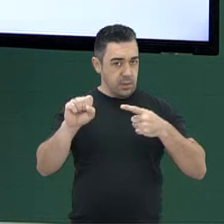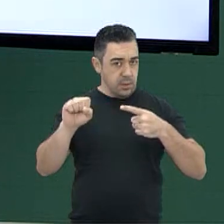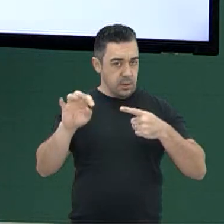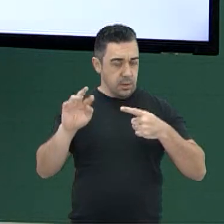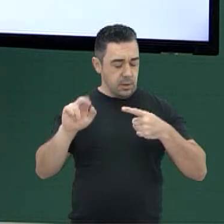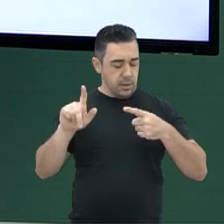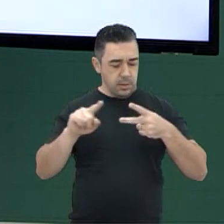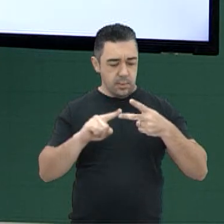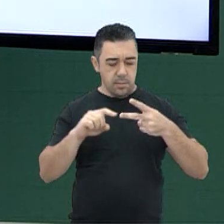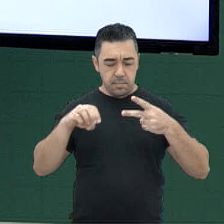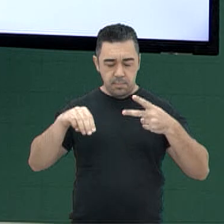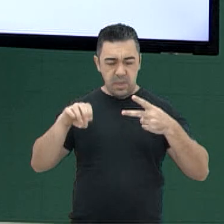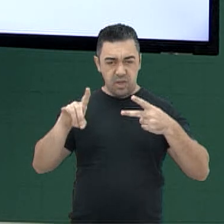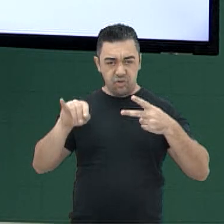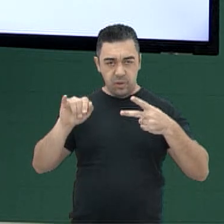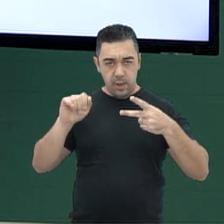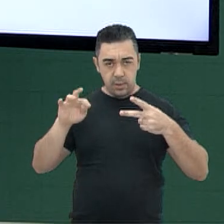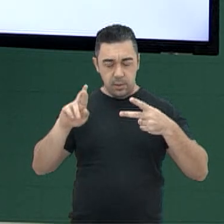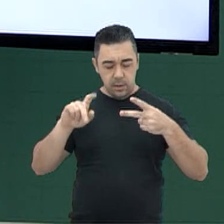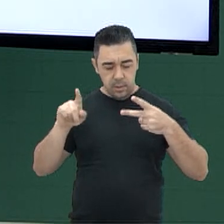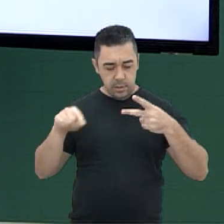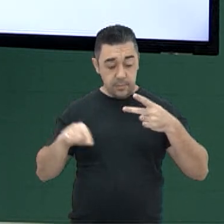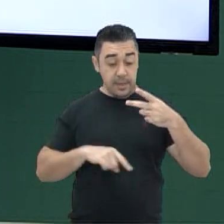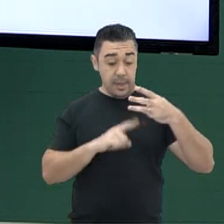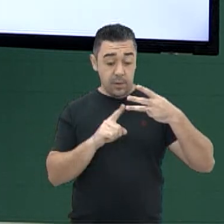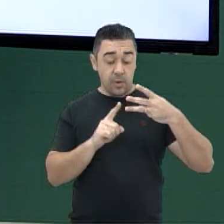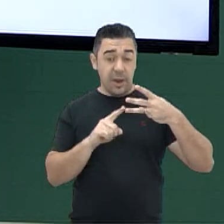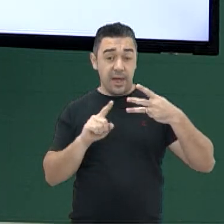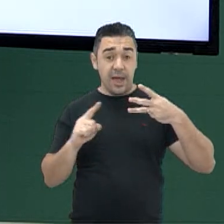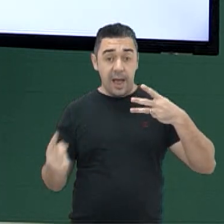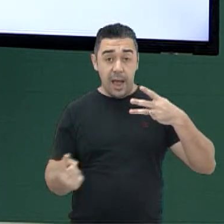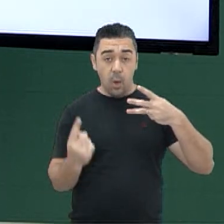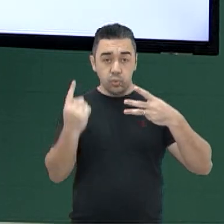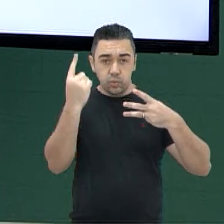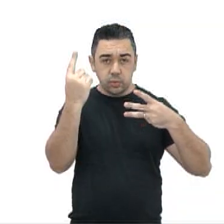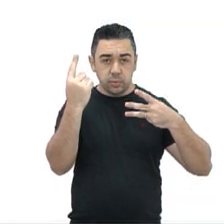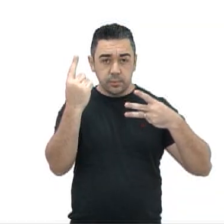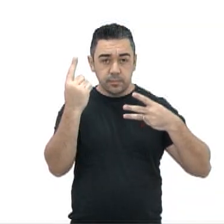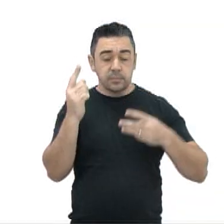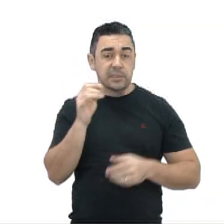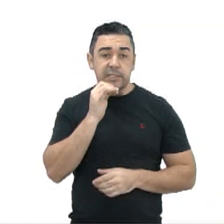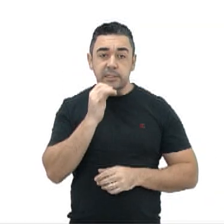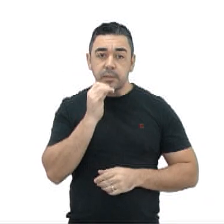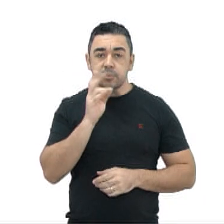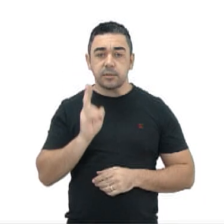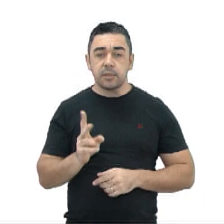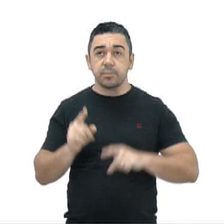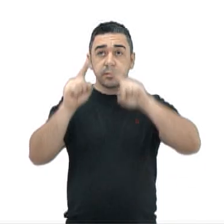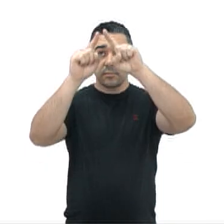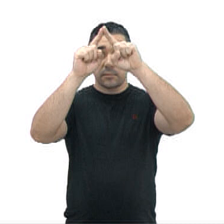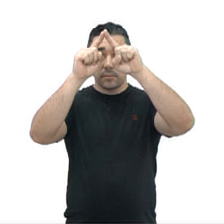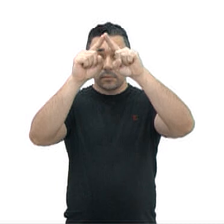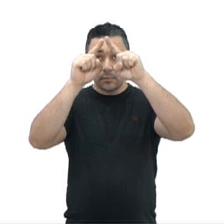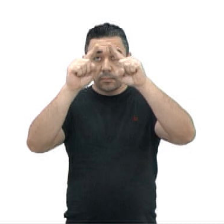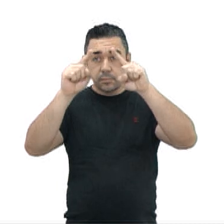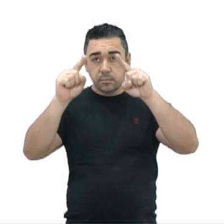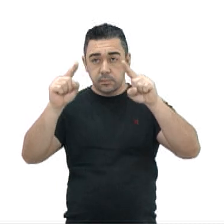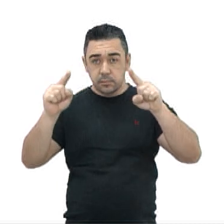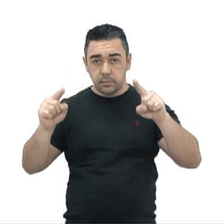a altura do triângulo. A altura de um triângulo é uma semirreta que, ao sair do vértice, forma